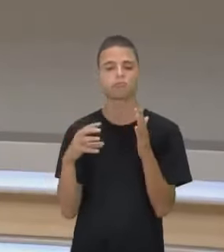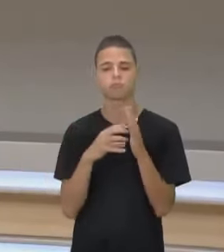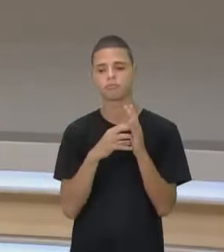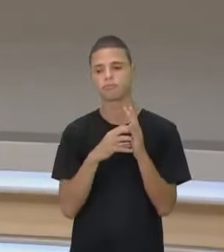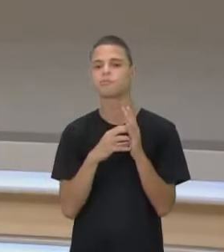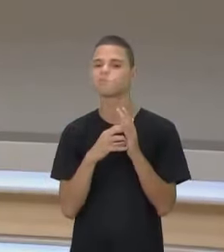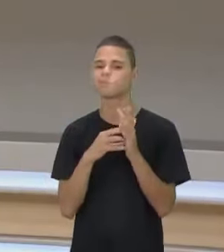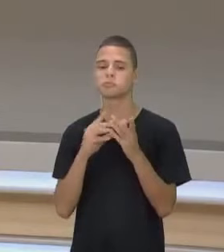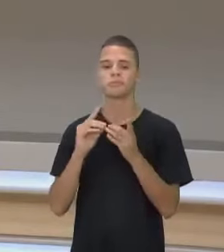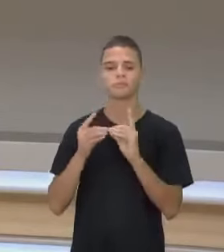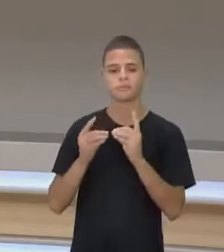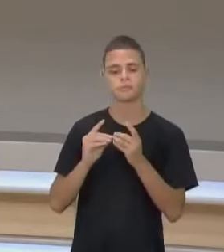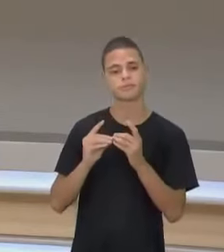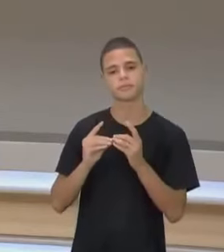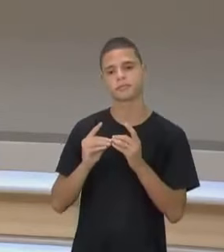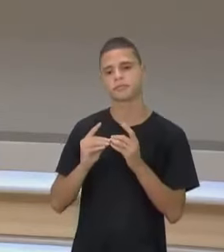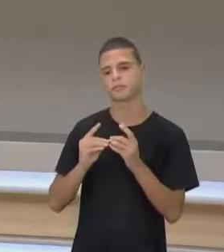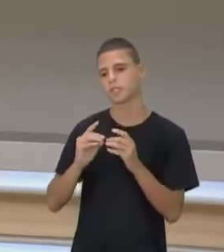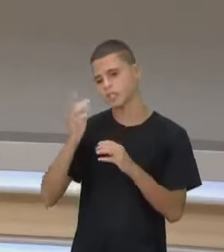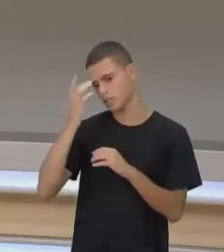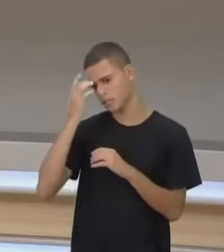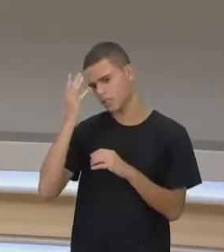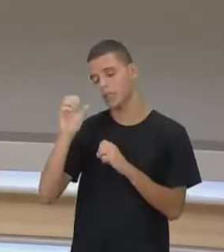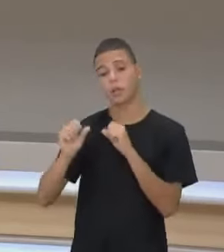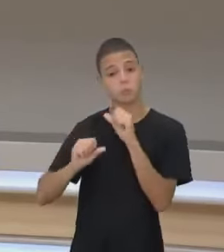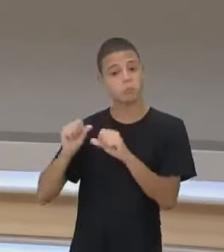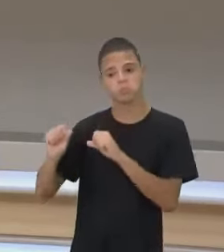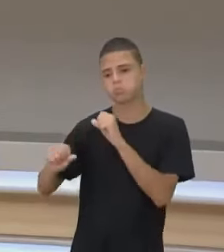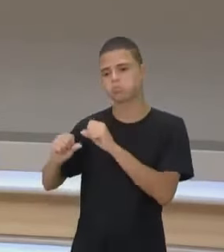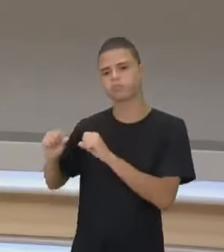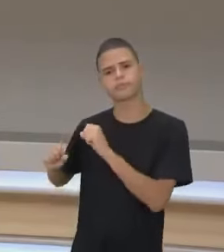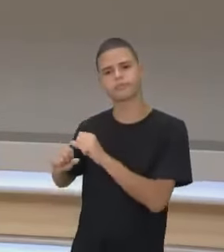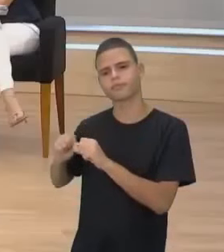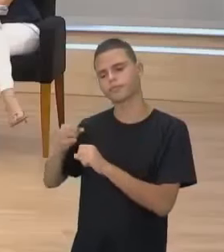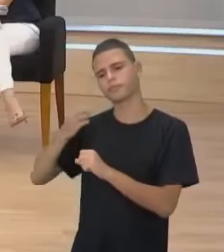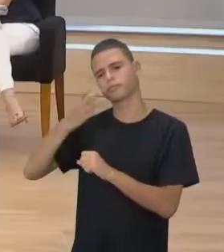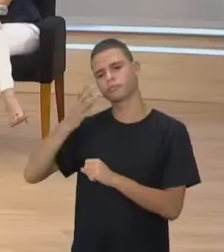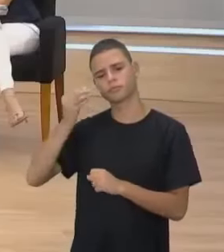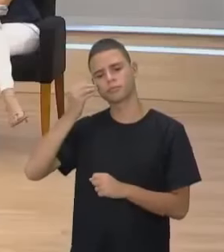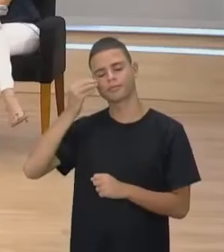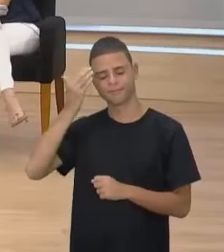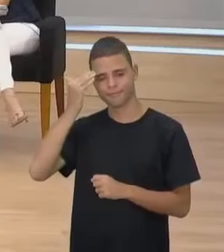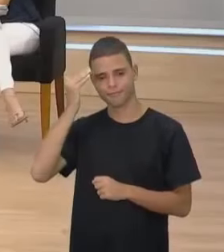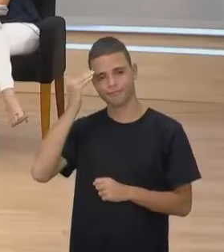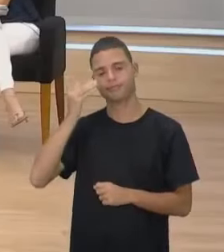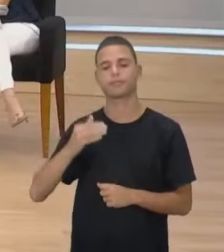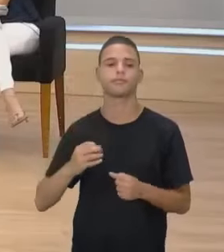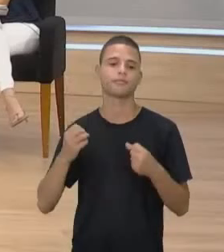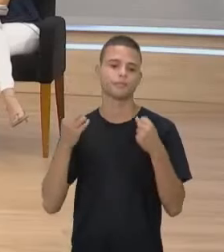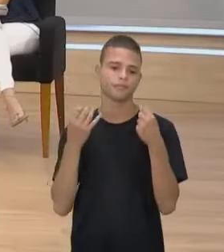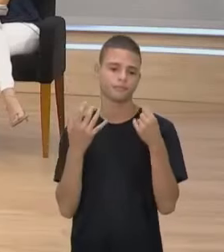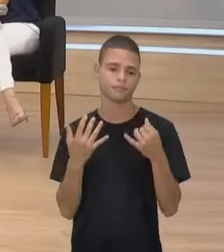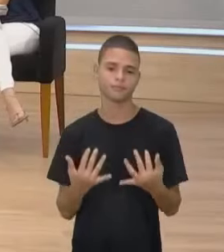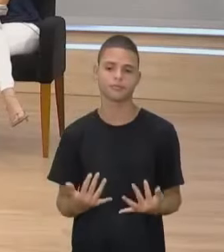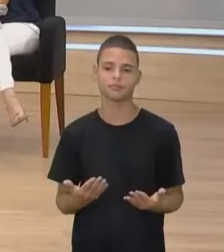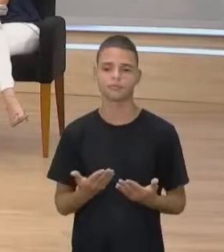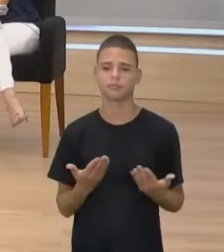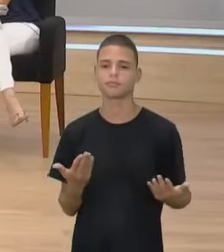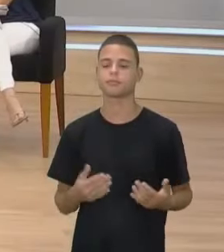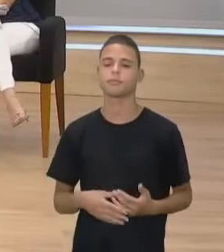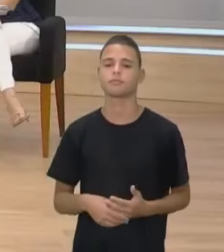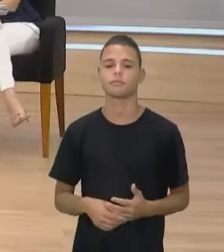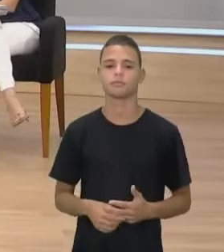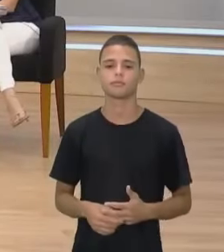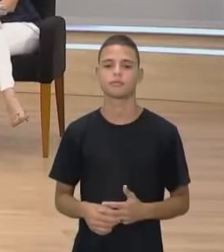é simplesmente falar, está mudando, está mudando. É bom entender, né? O nosso objetivo aqui é tentar passar um pouquinho para vocês a respeito